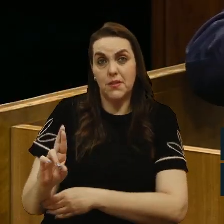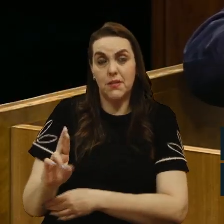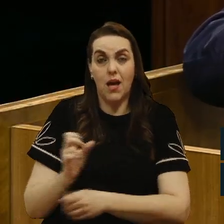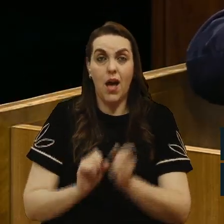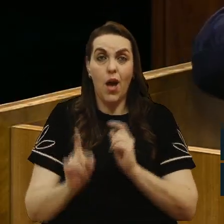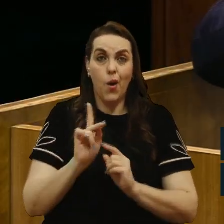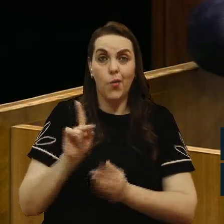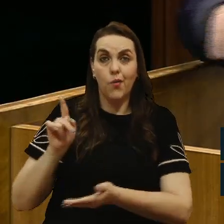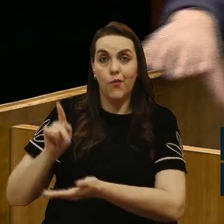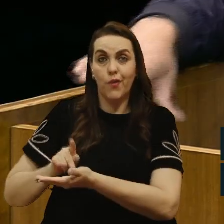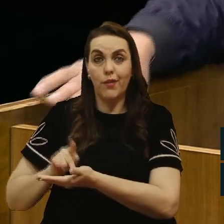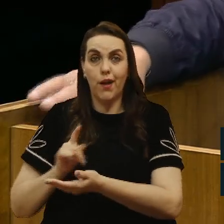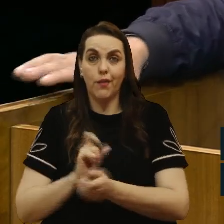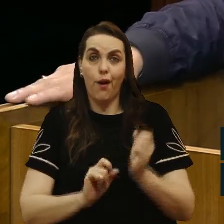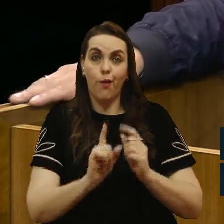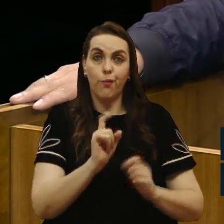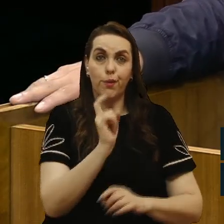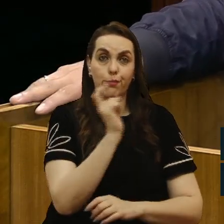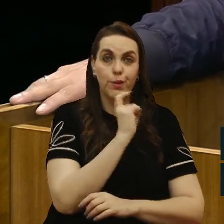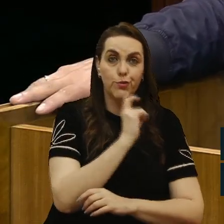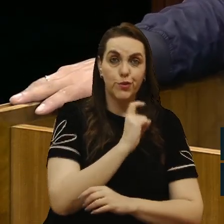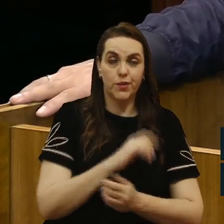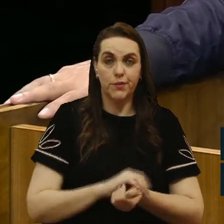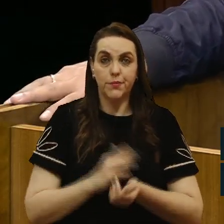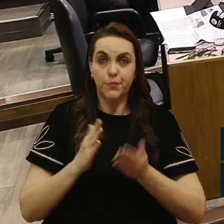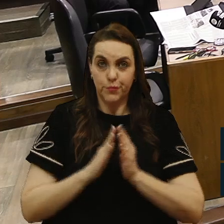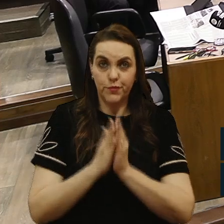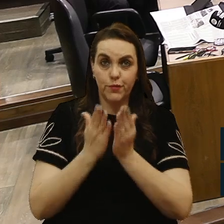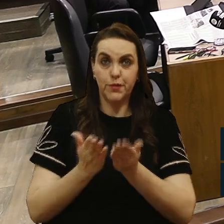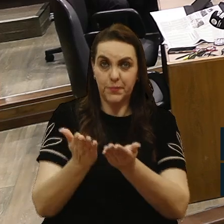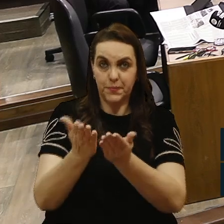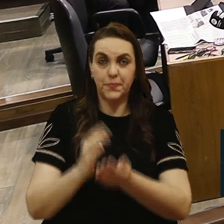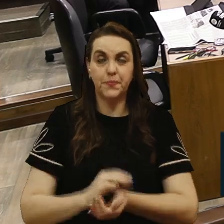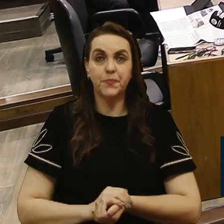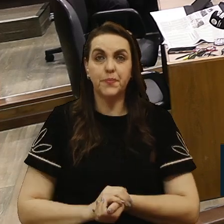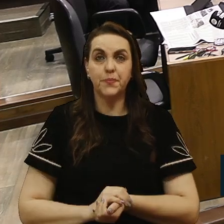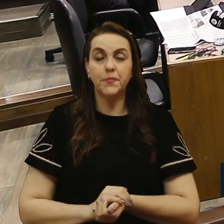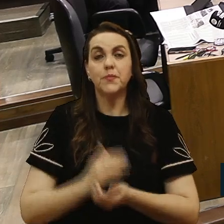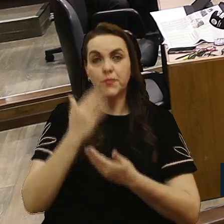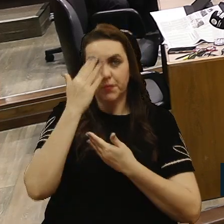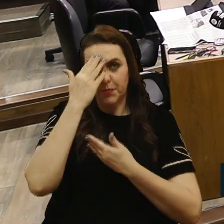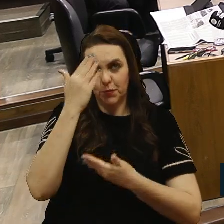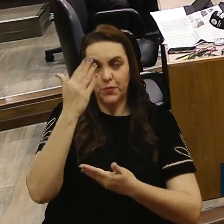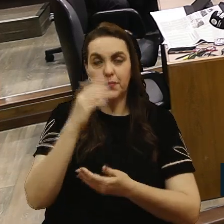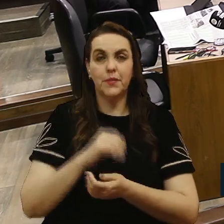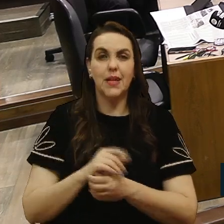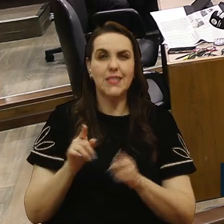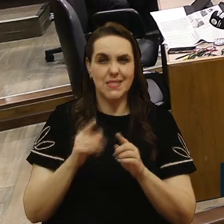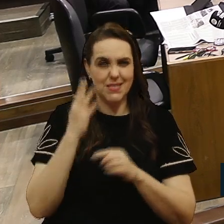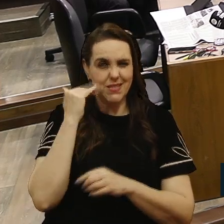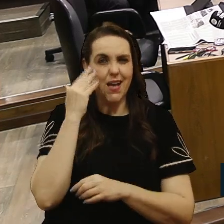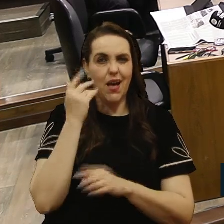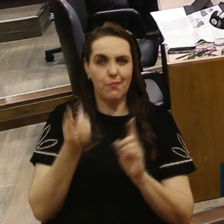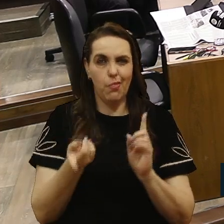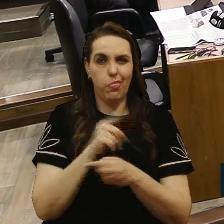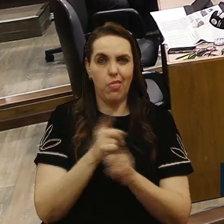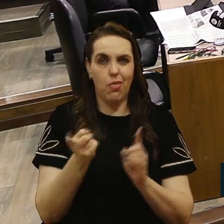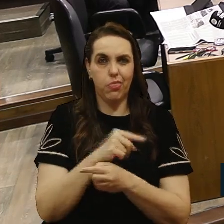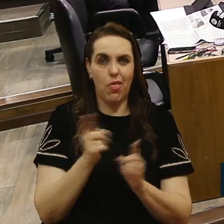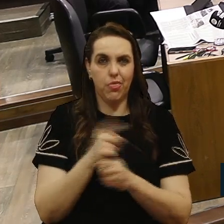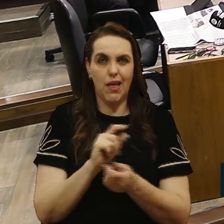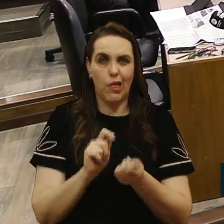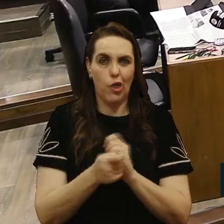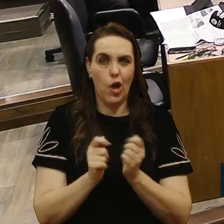verdade e outras mentiras. Por gentileza. Muito obrigado. O senhor sabe que tem muita distorção mesmo, né? Queria deixar claro que